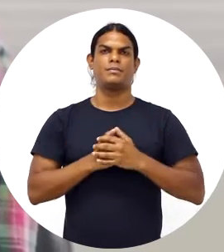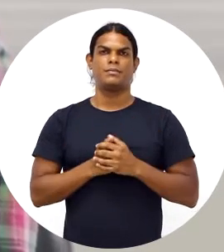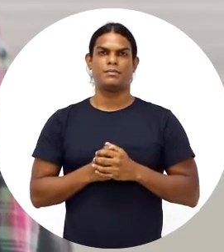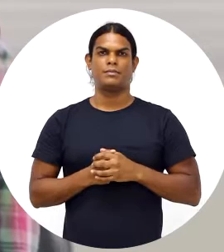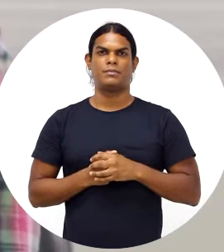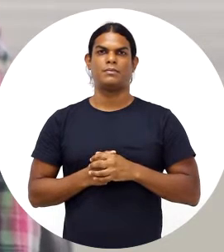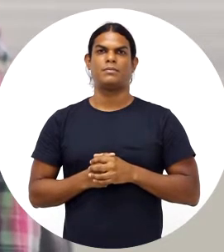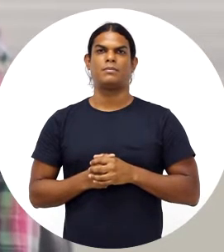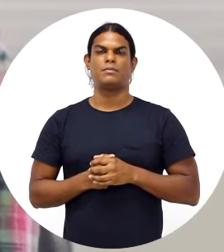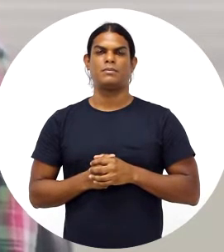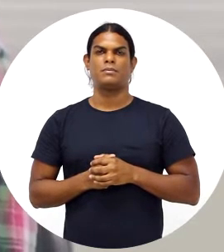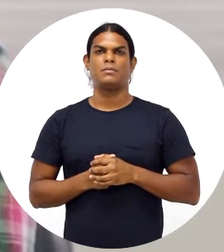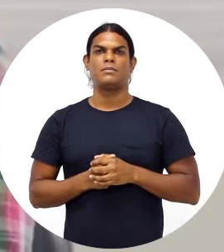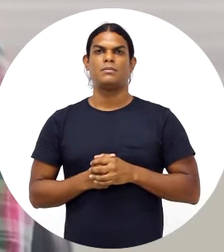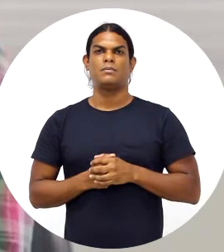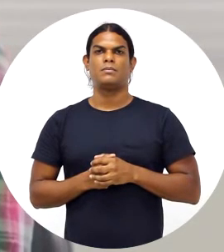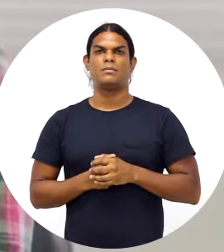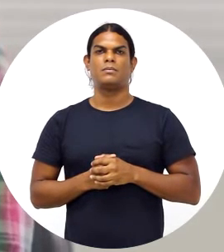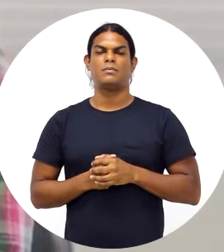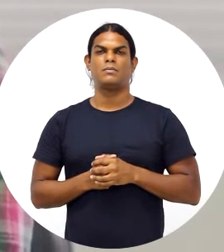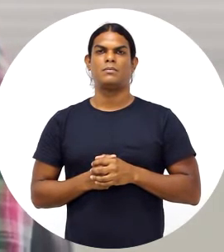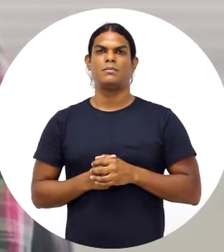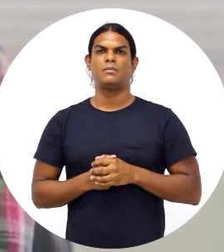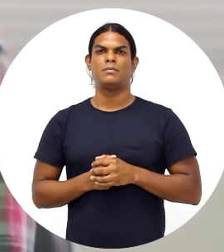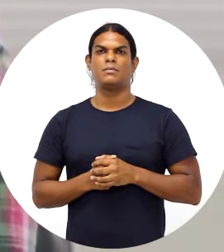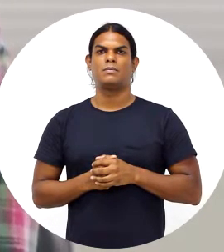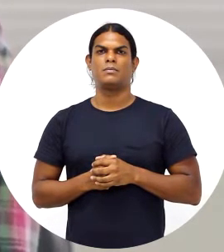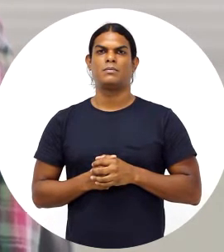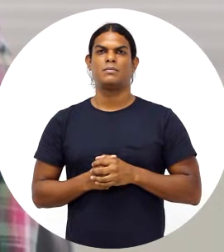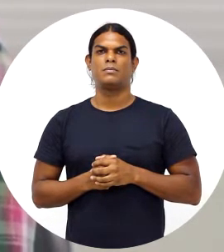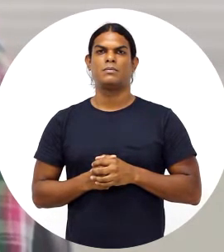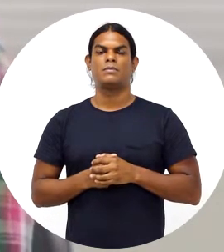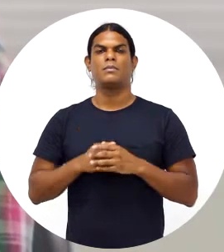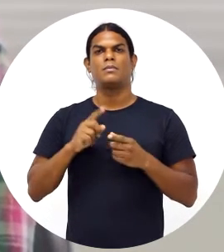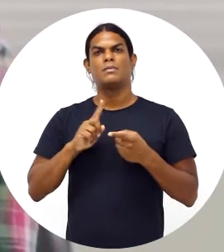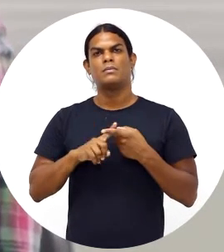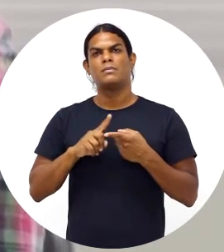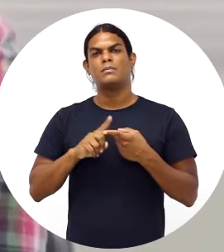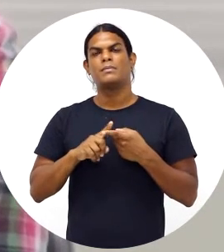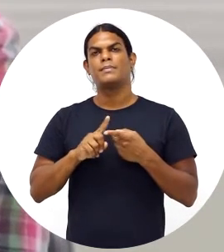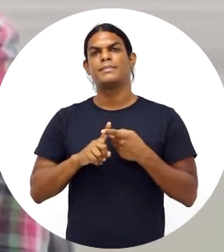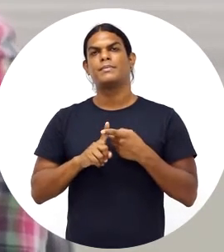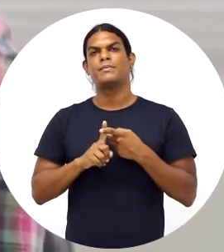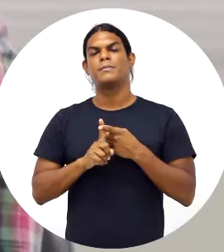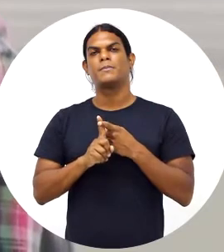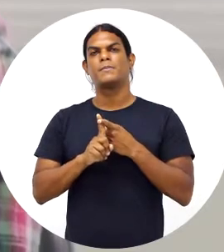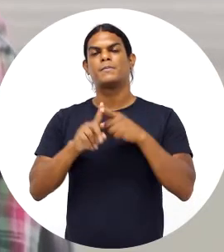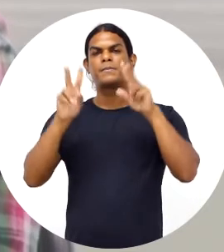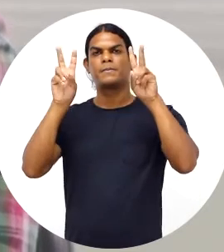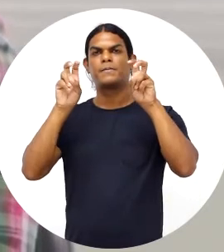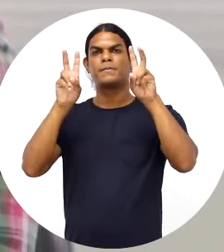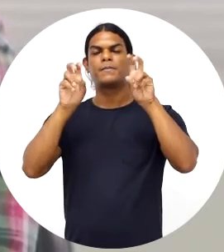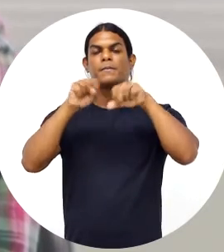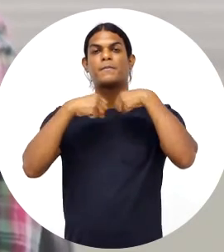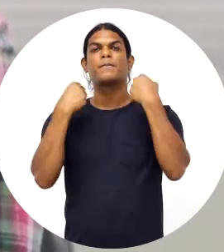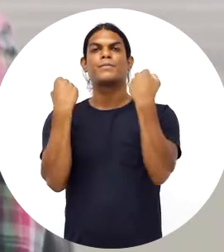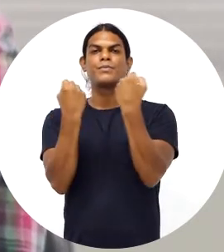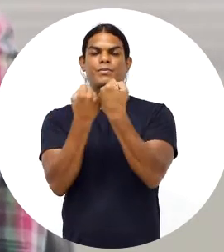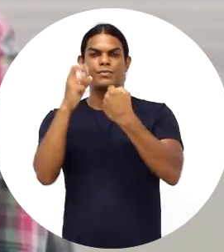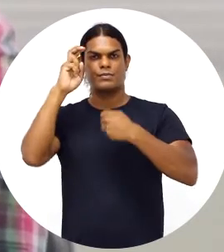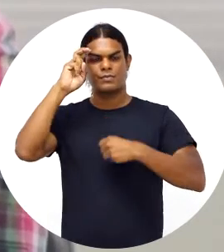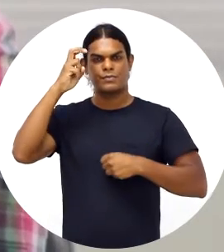daquele conceito de belo da antiguidade clássica. Também os aspectos sociais e culturais vão estar